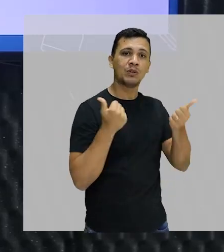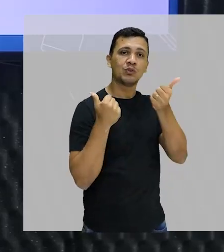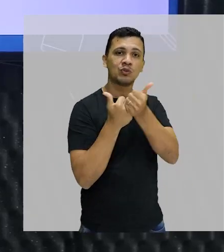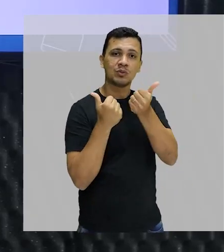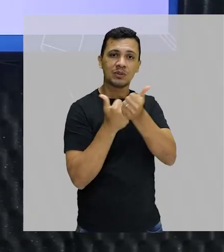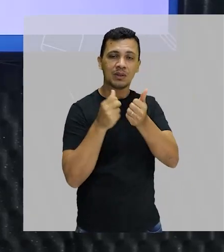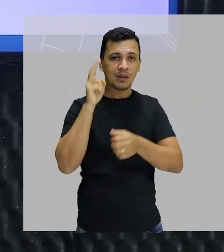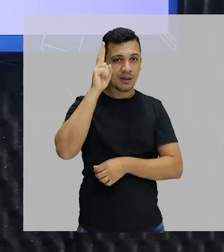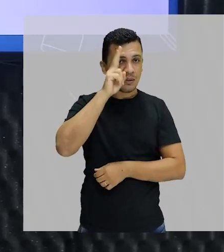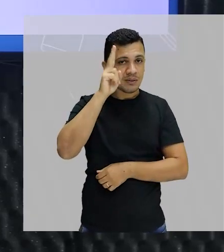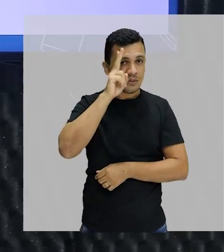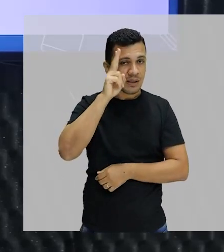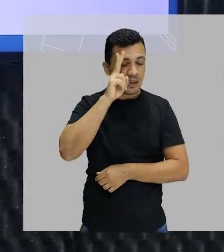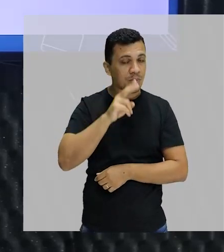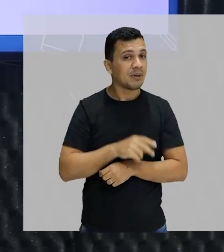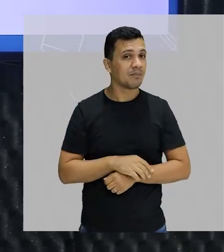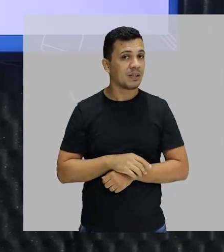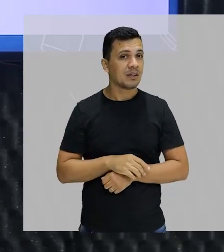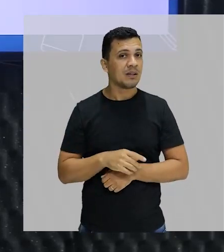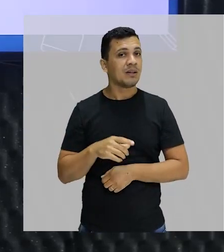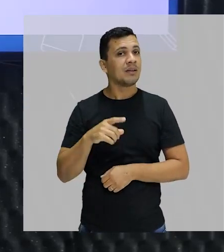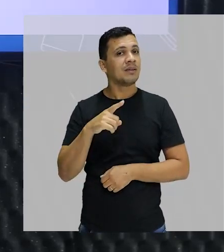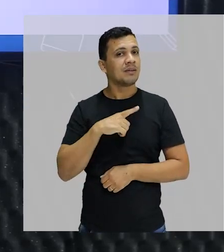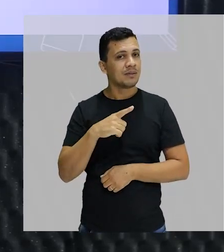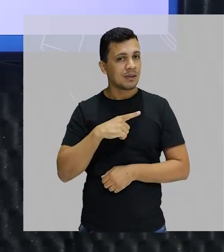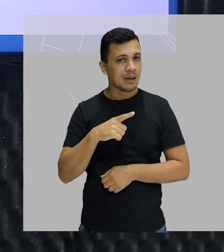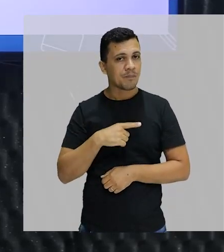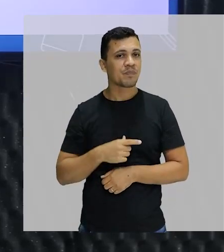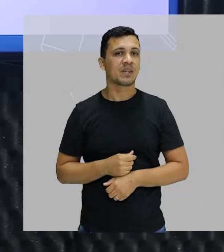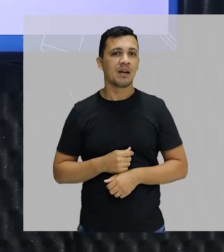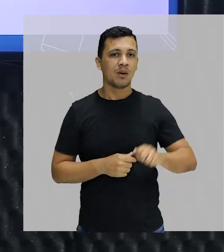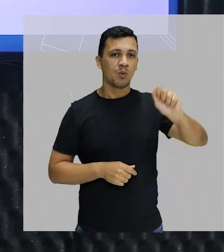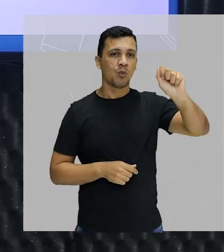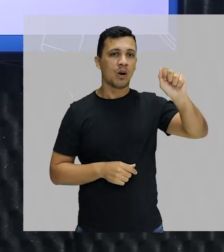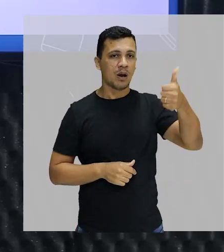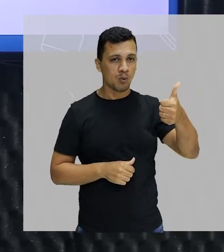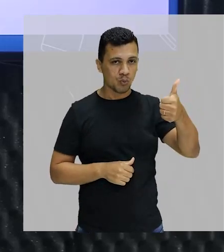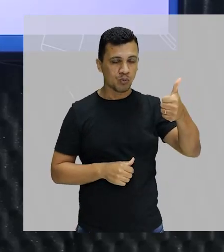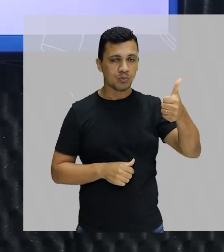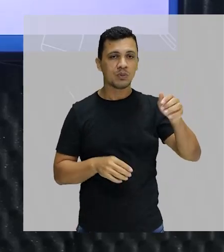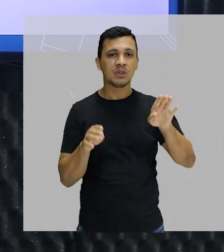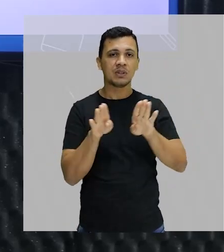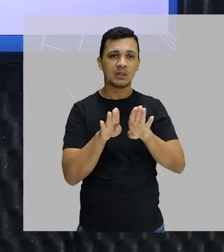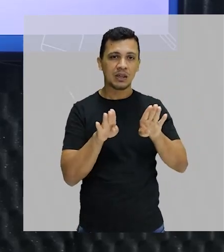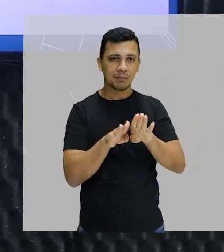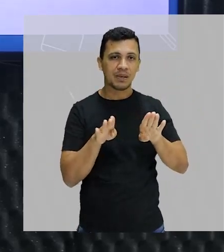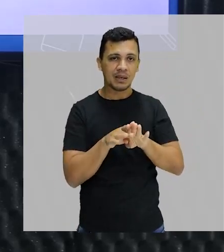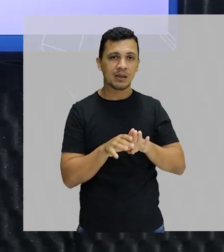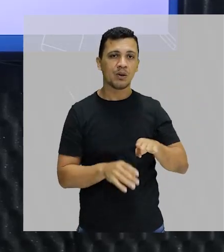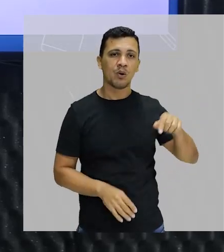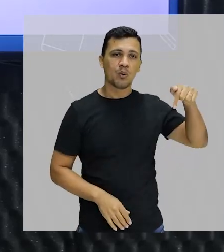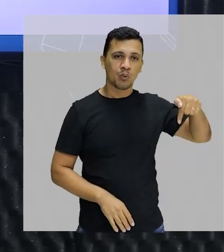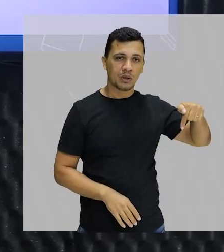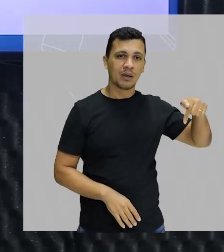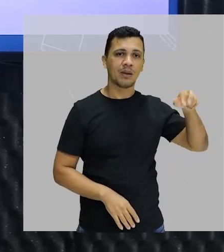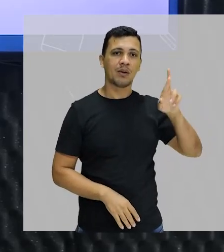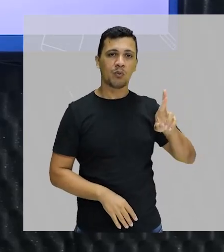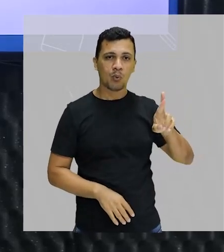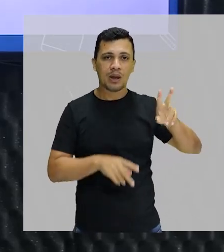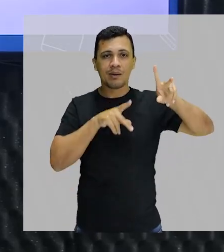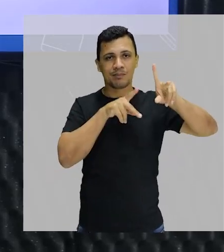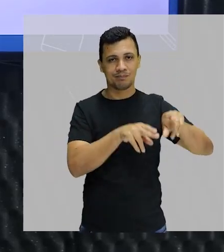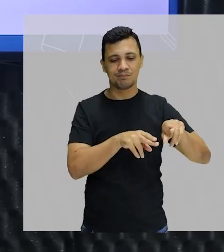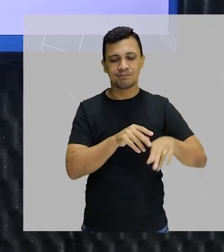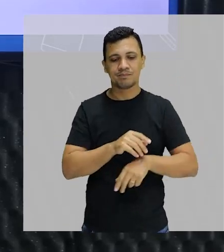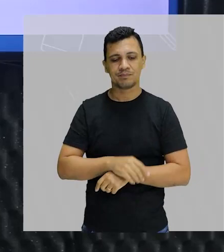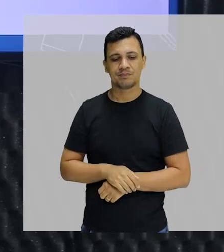lembra, o enunciado nos falou que tanto o primeiro termo quanto a razão, para ambas, era o mesmo. Então, A10